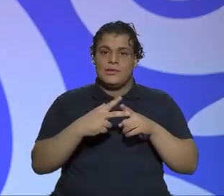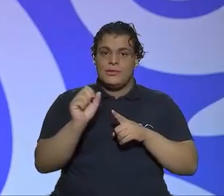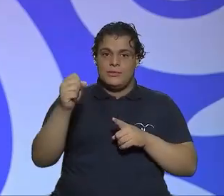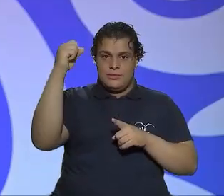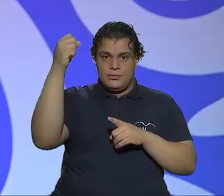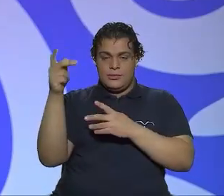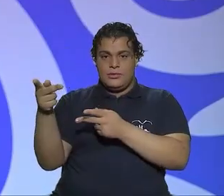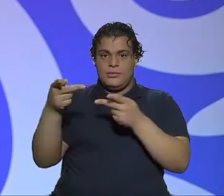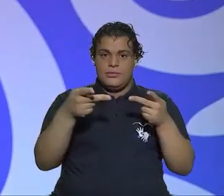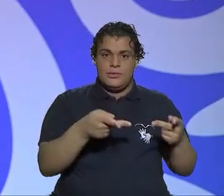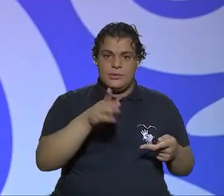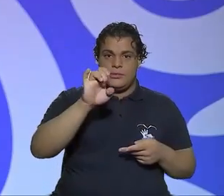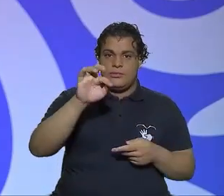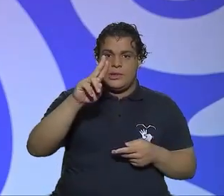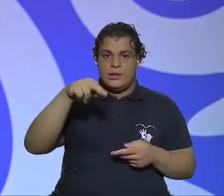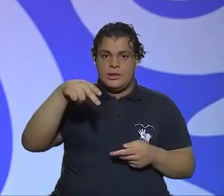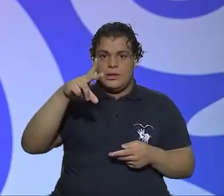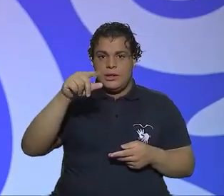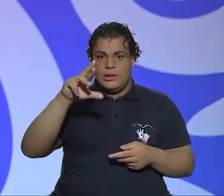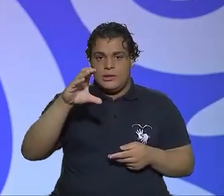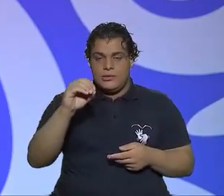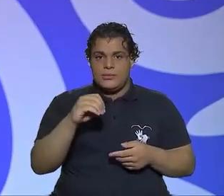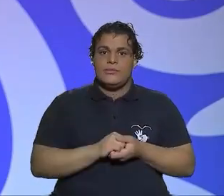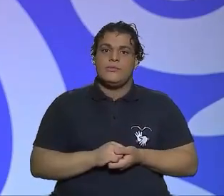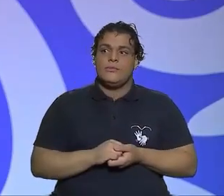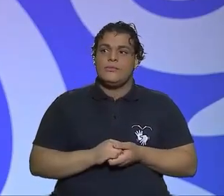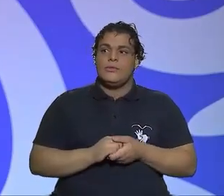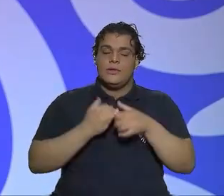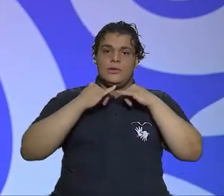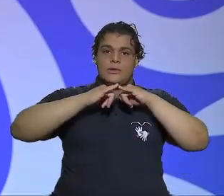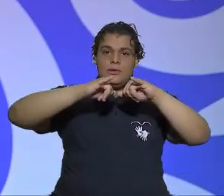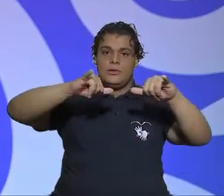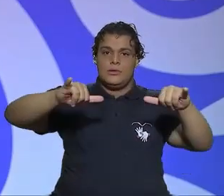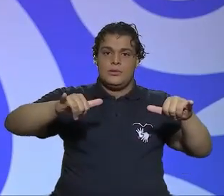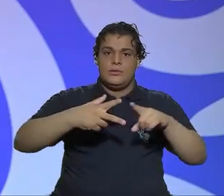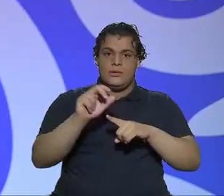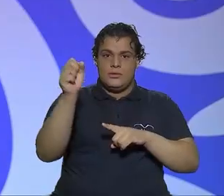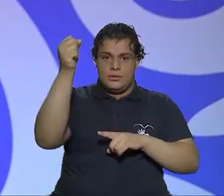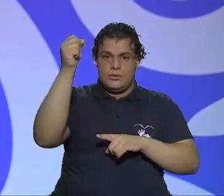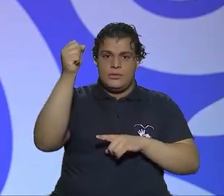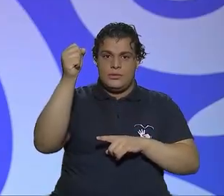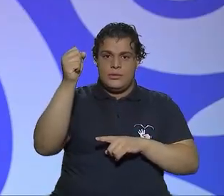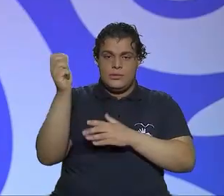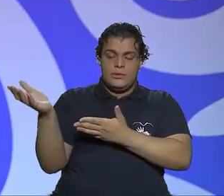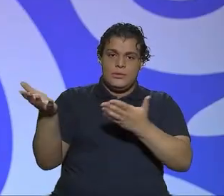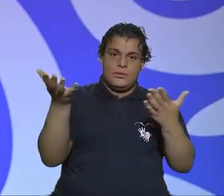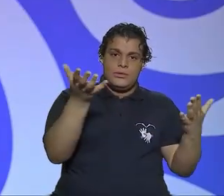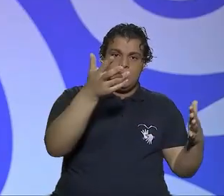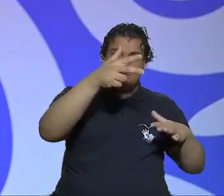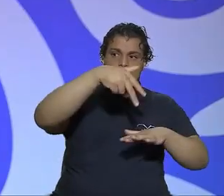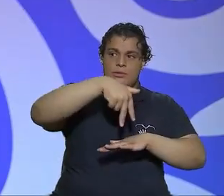vencedores, convido Bernardo Azenberg. E eu vou anunciando até ele chegar, os vencedores, e eu peço também que eles venham ao